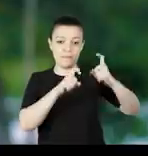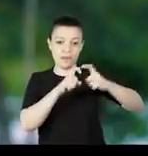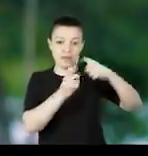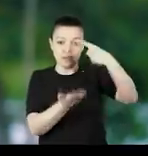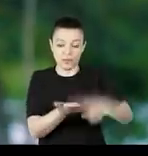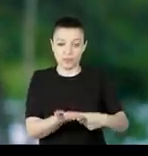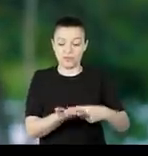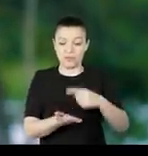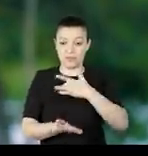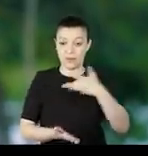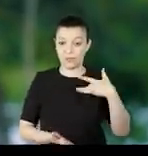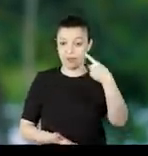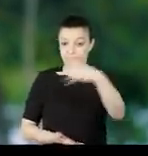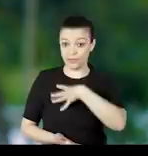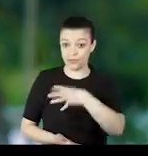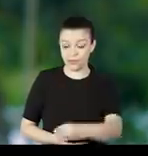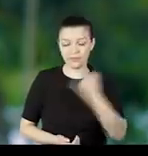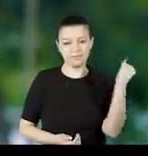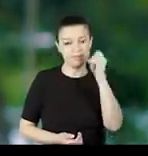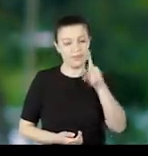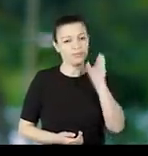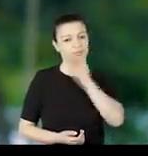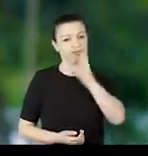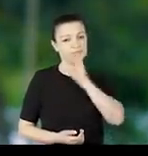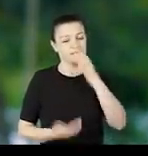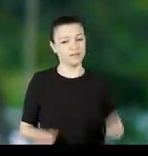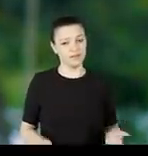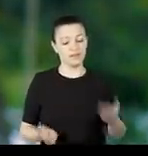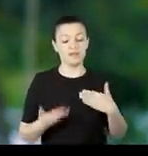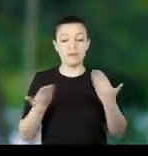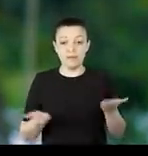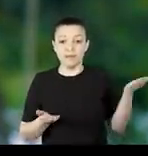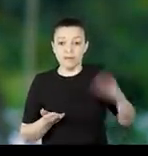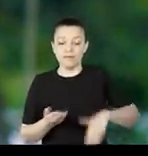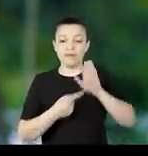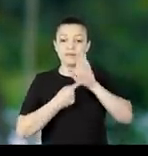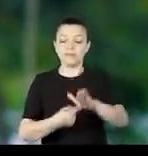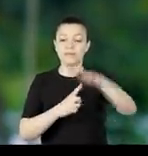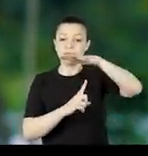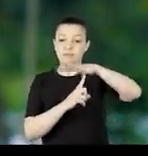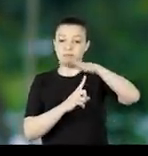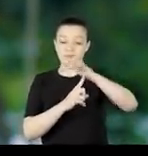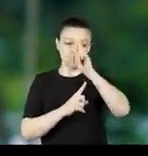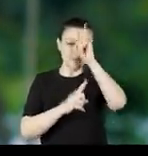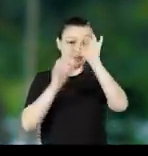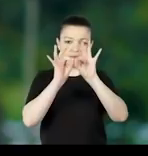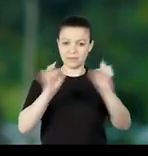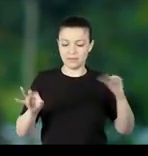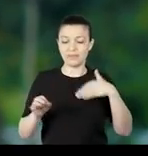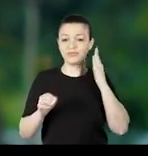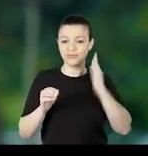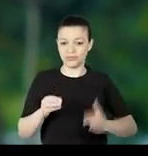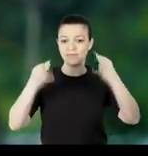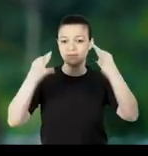especializadas quando se trata da saúde do seu filho. Tudo é urgente. Eu vou trazer para o Paraná uma ideia muito simples e